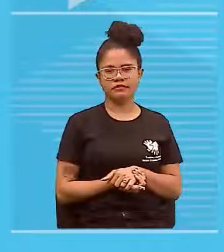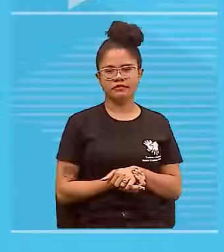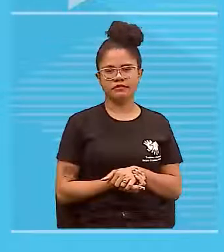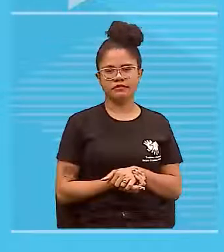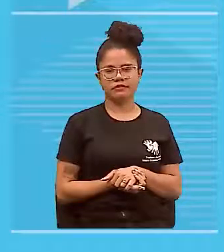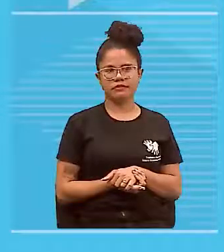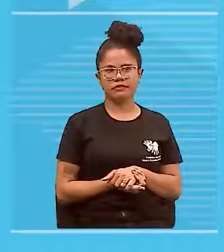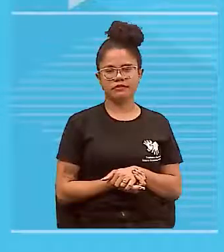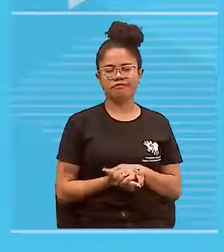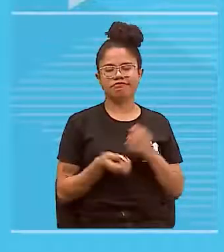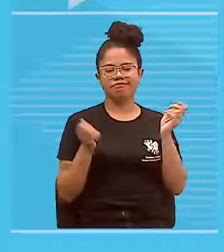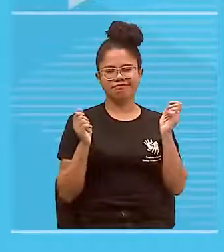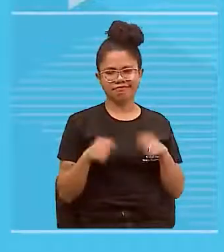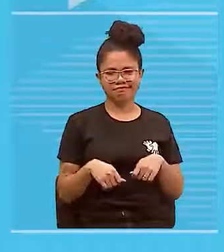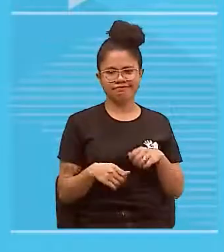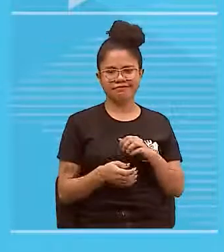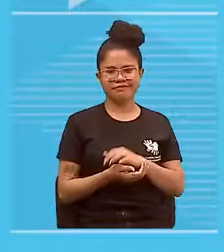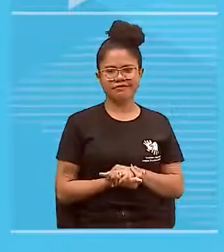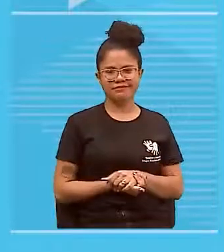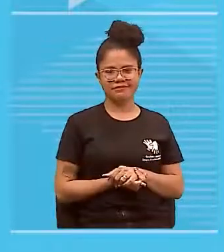precisamos disso